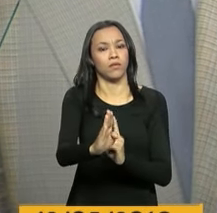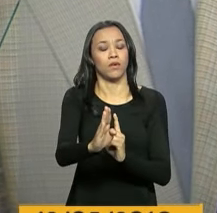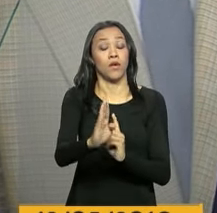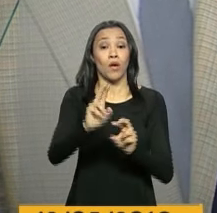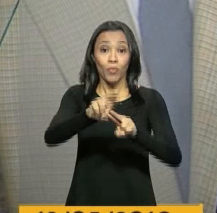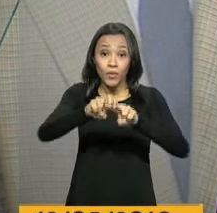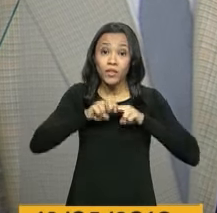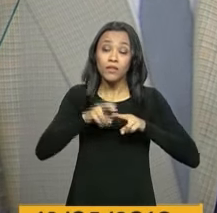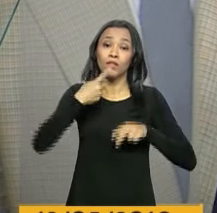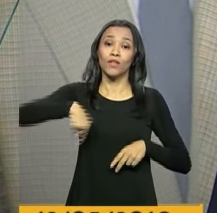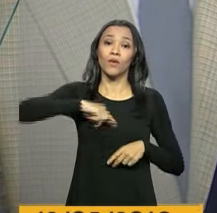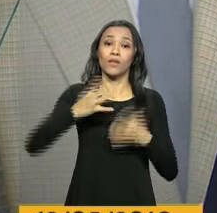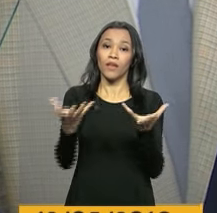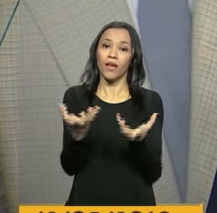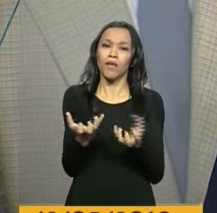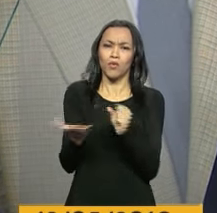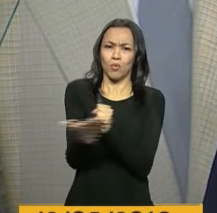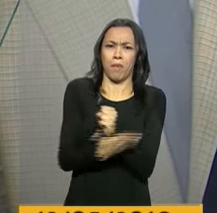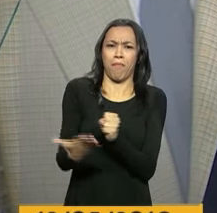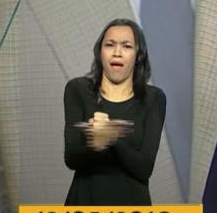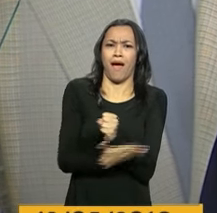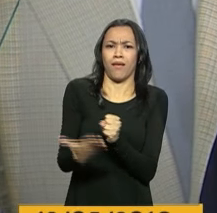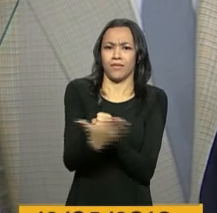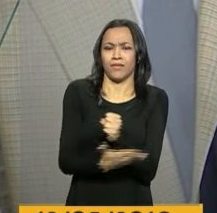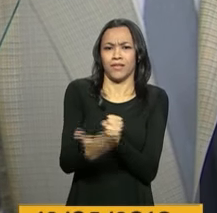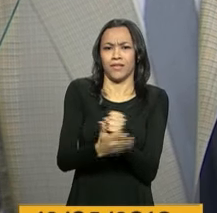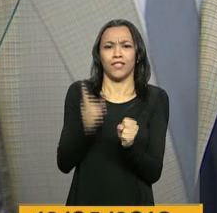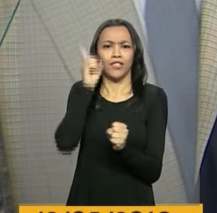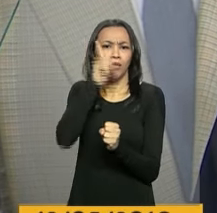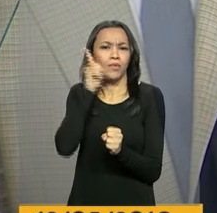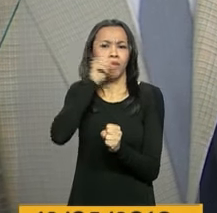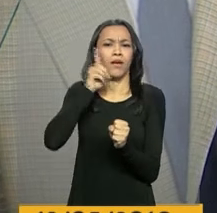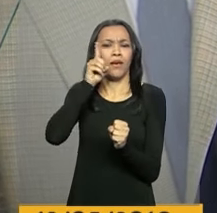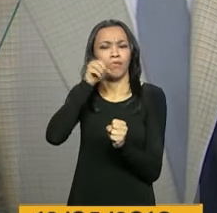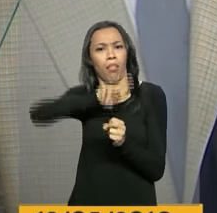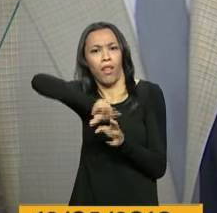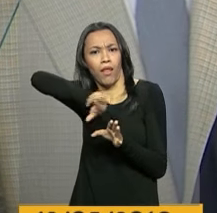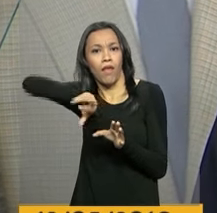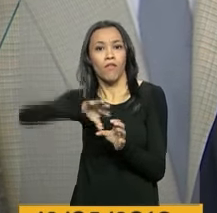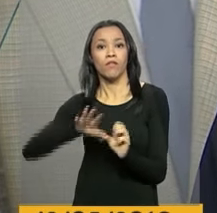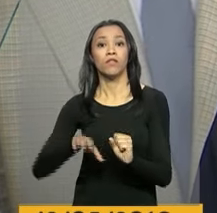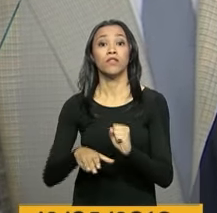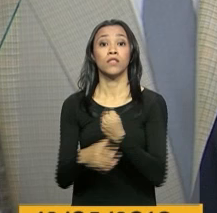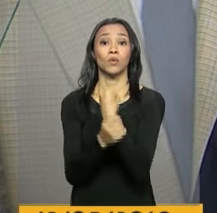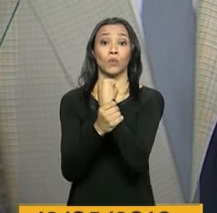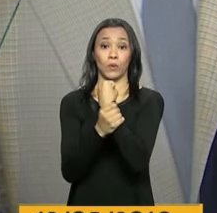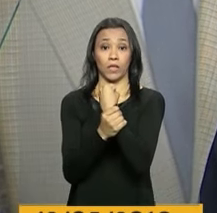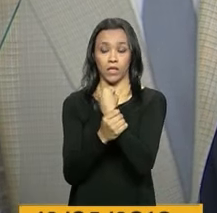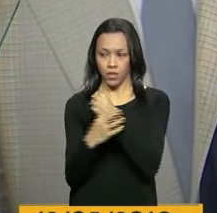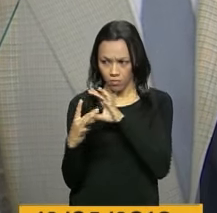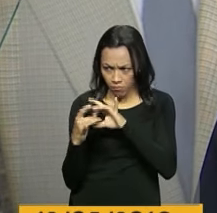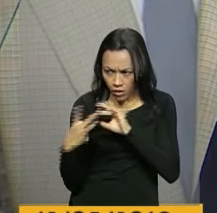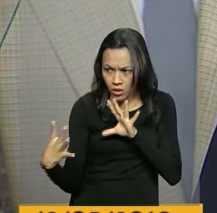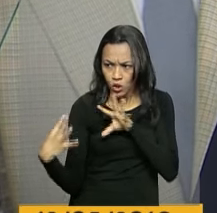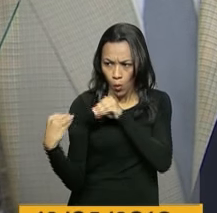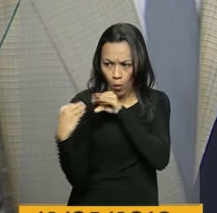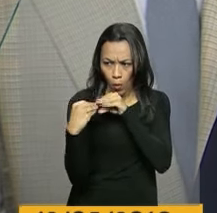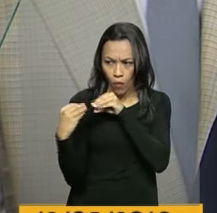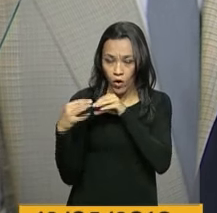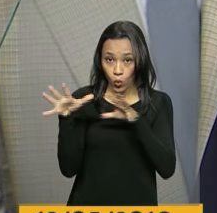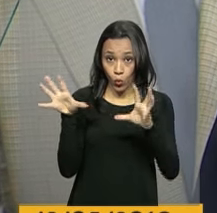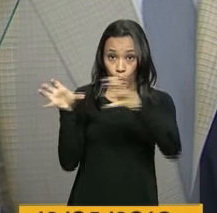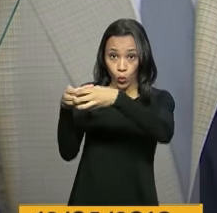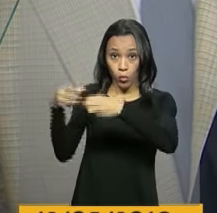é que nós queremos uma base parlamentar sólida, que nos permita conversar com a classe